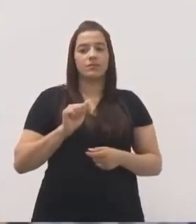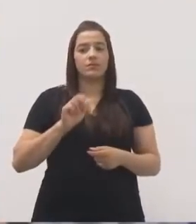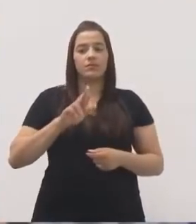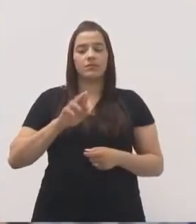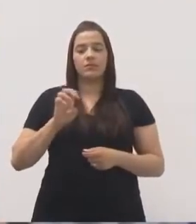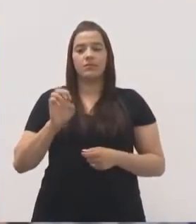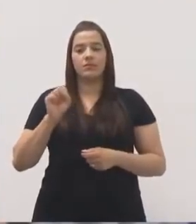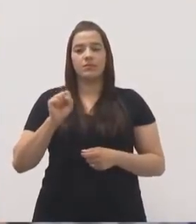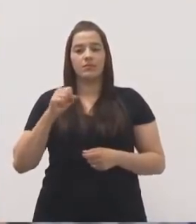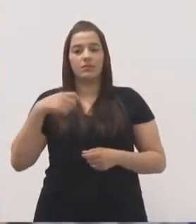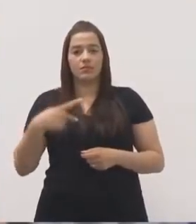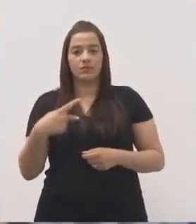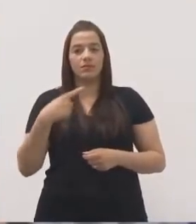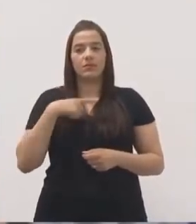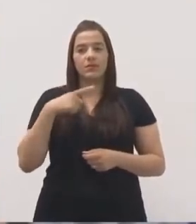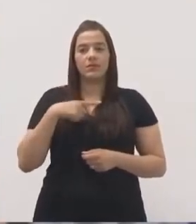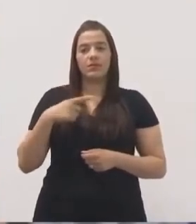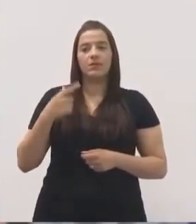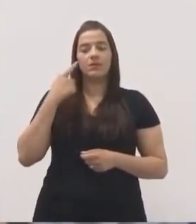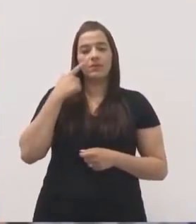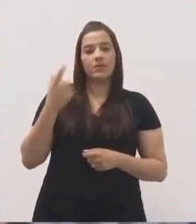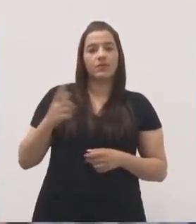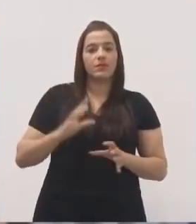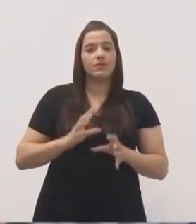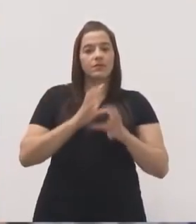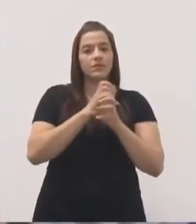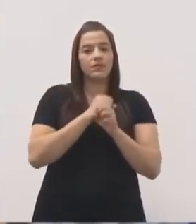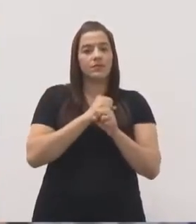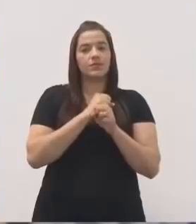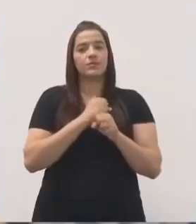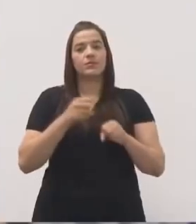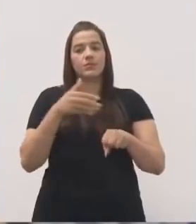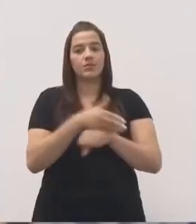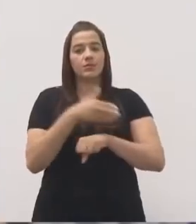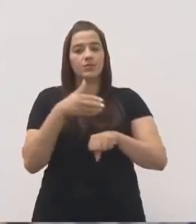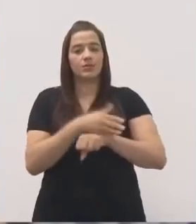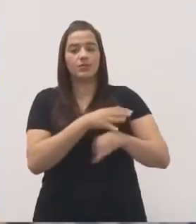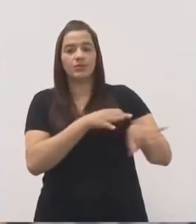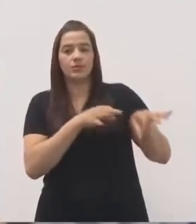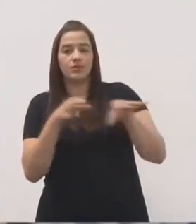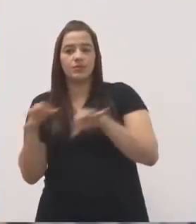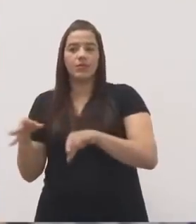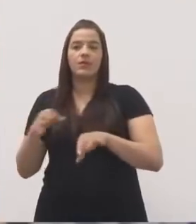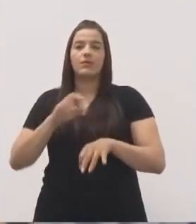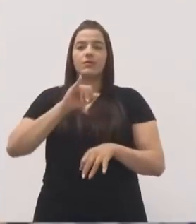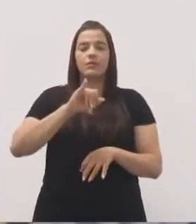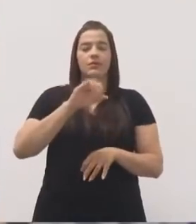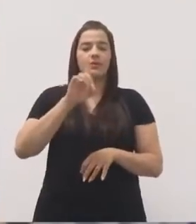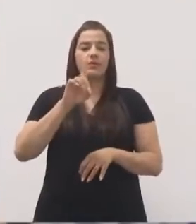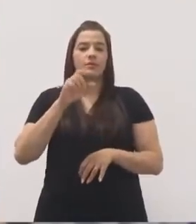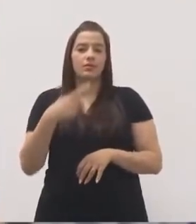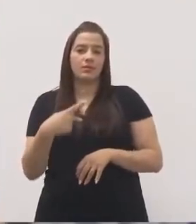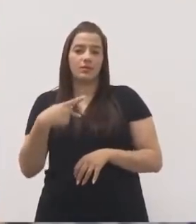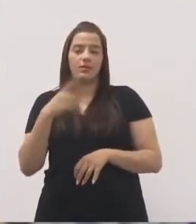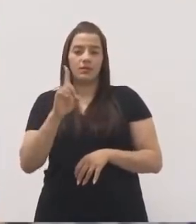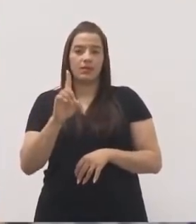vai pegar o desempenho dos alunos e vai multiplicar pelo fluxo escolar. Aí você vai ter o seu IDEB, o resultado da